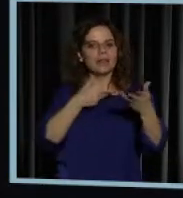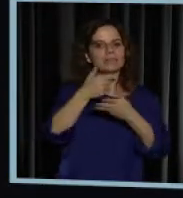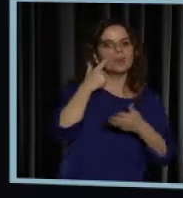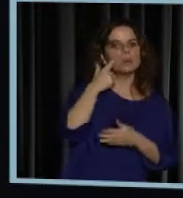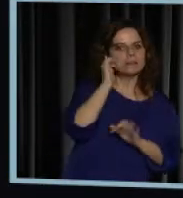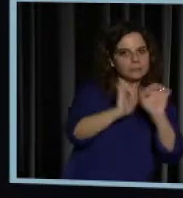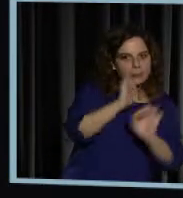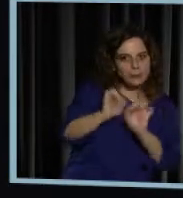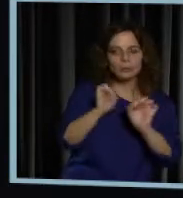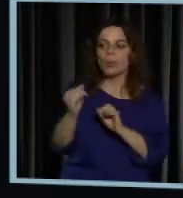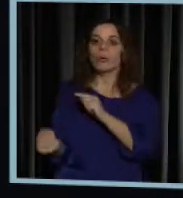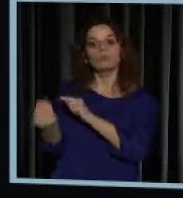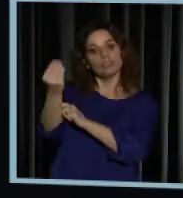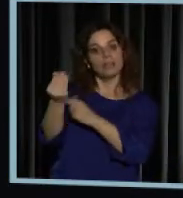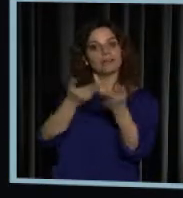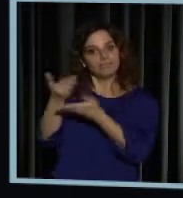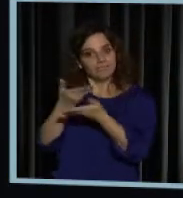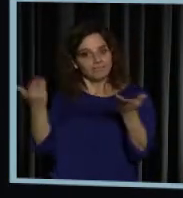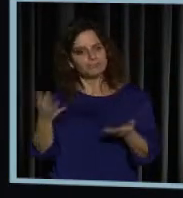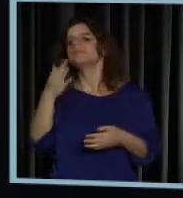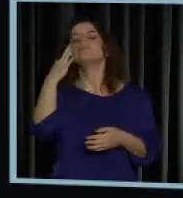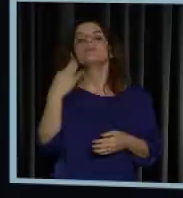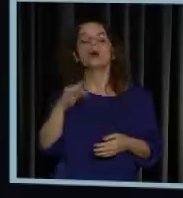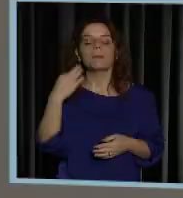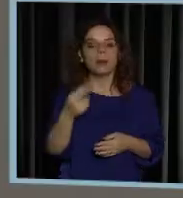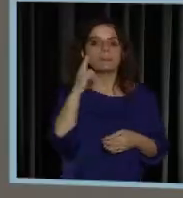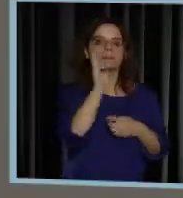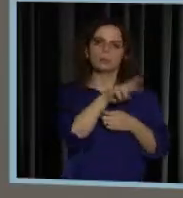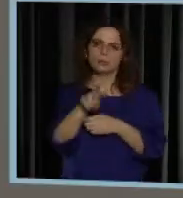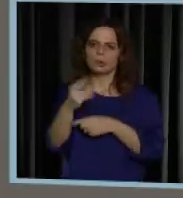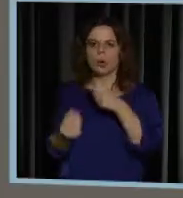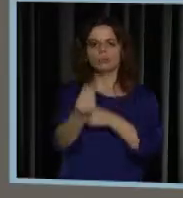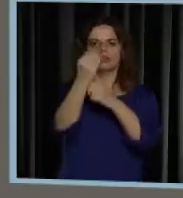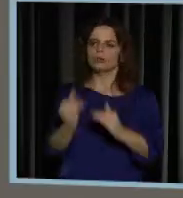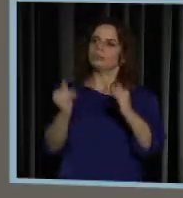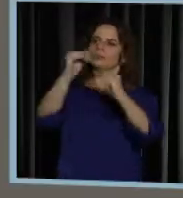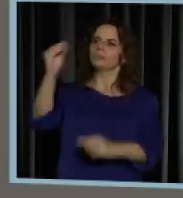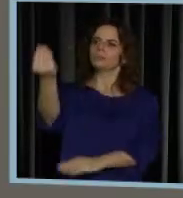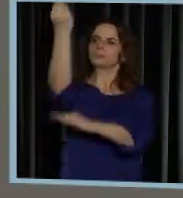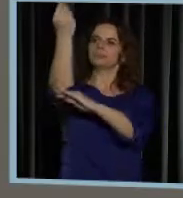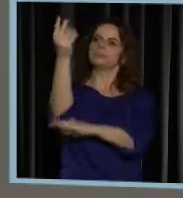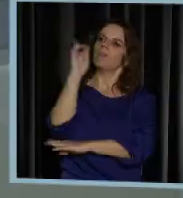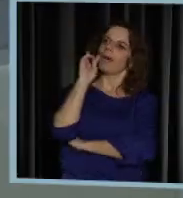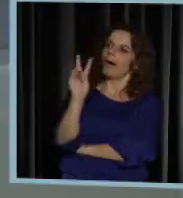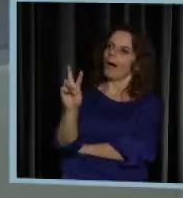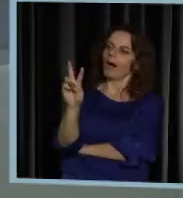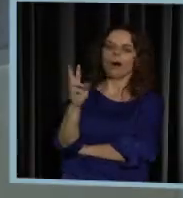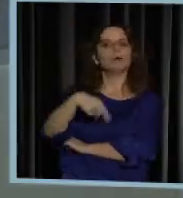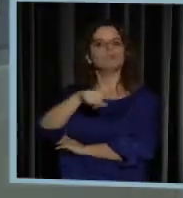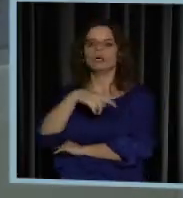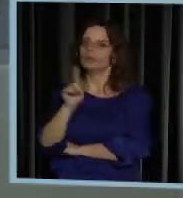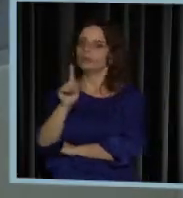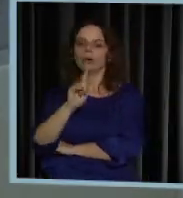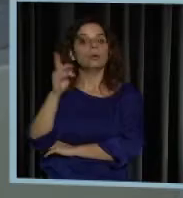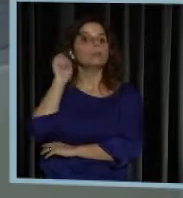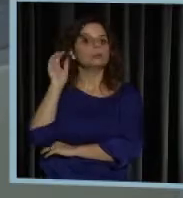com o conhecimento e com o objeto. Normalmente os museus colocam os objetos num pedestal. Nós colocamos como foco